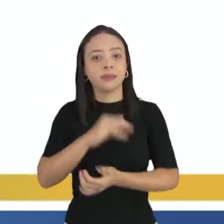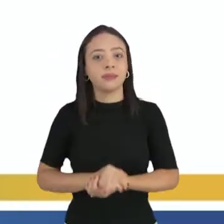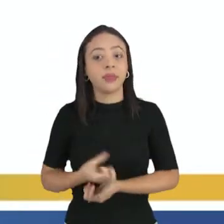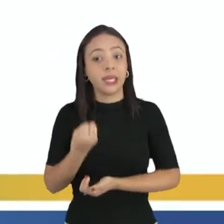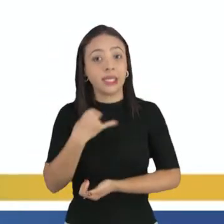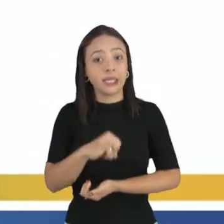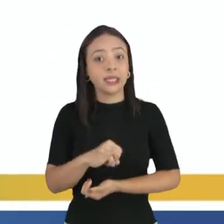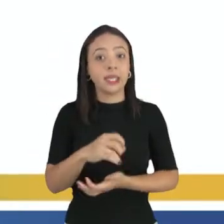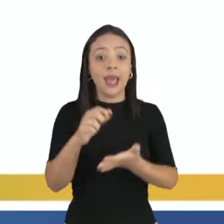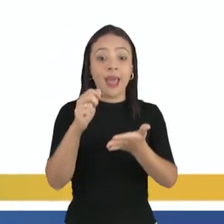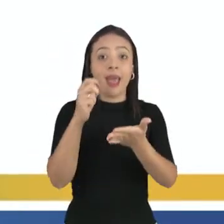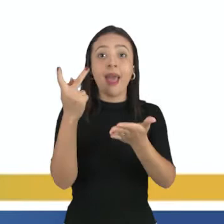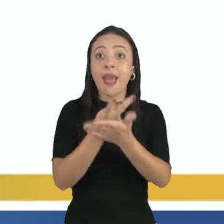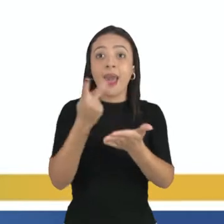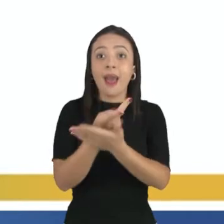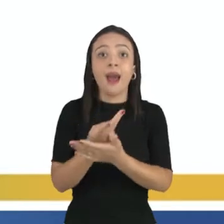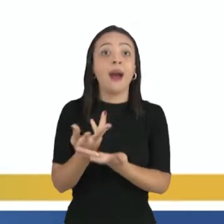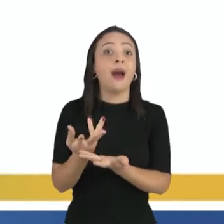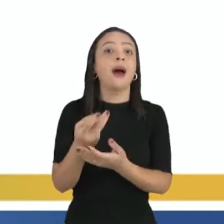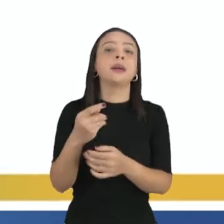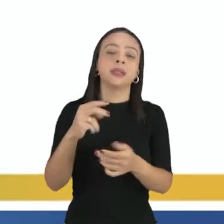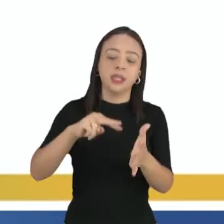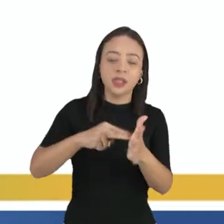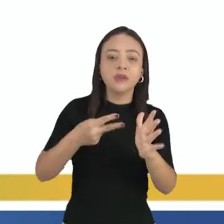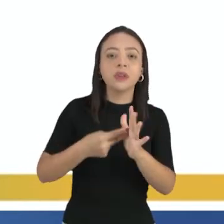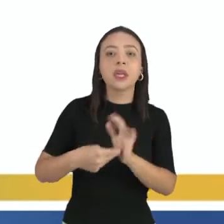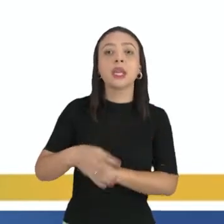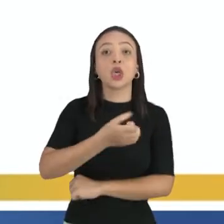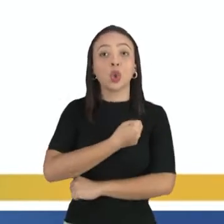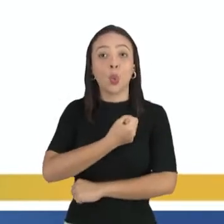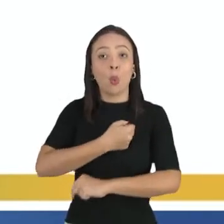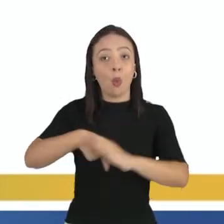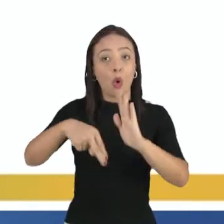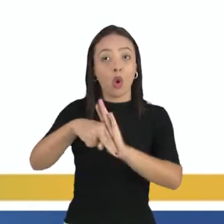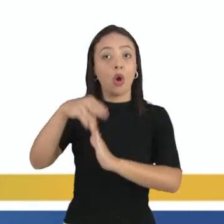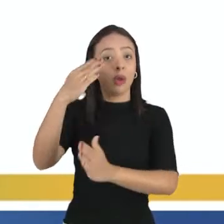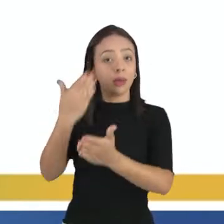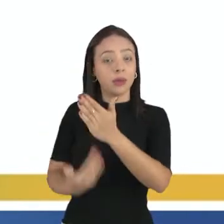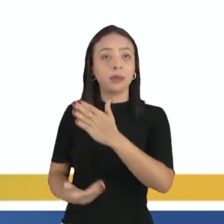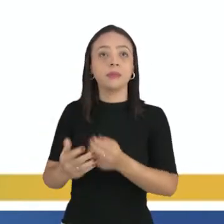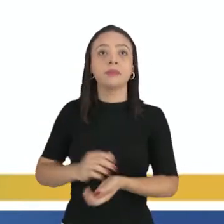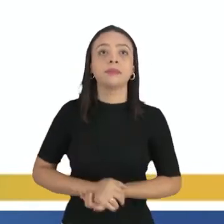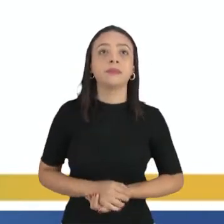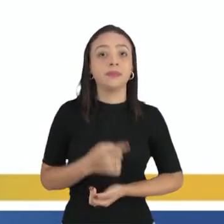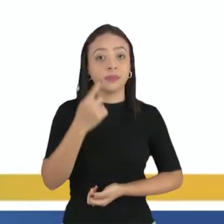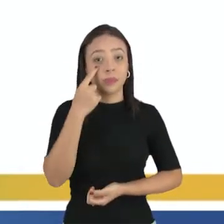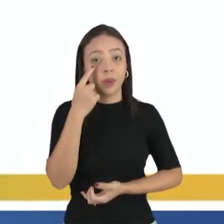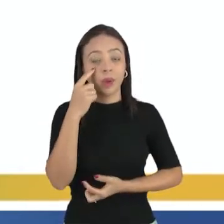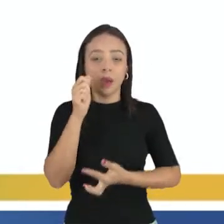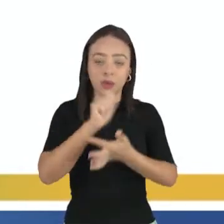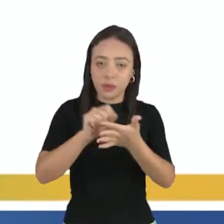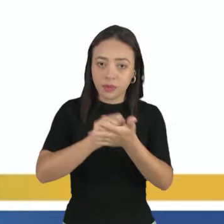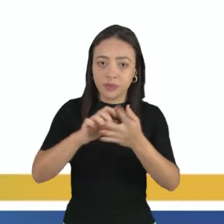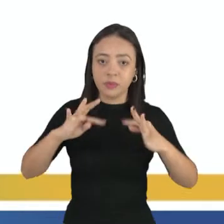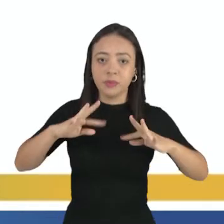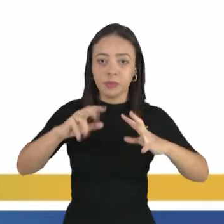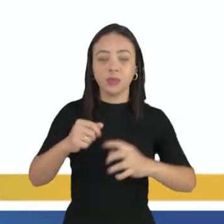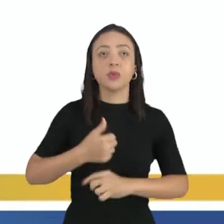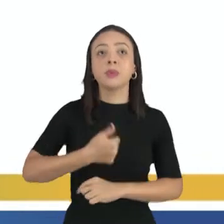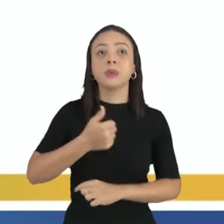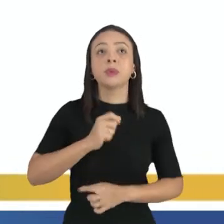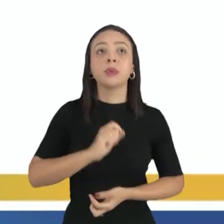erra esse emprego do hífen, você já está perdendo ponto. Então, olha as dicas lá e faça as anotações.